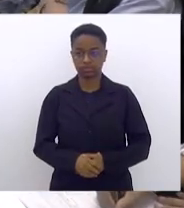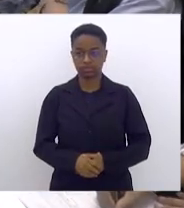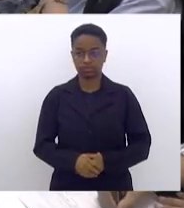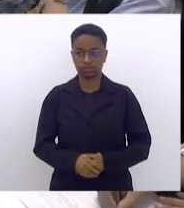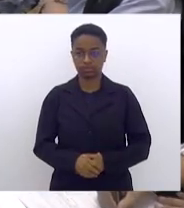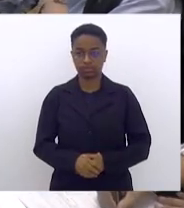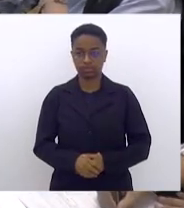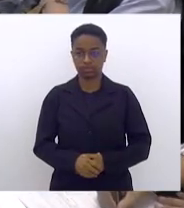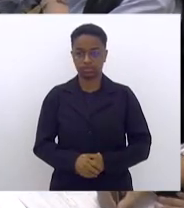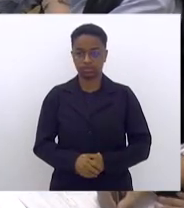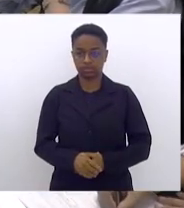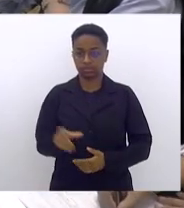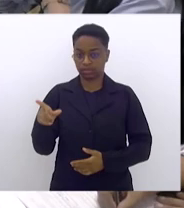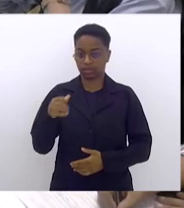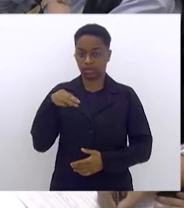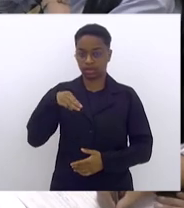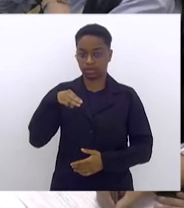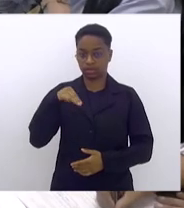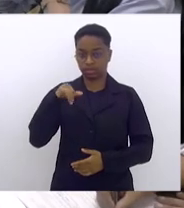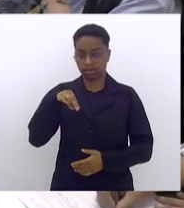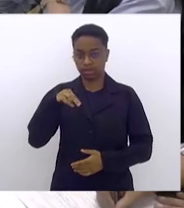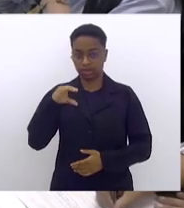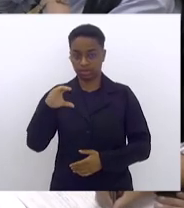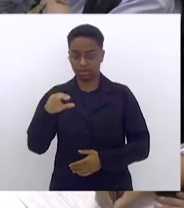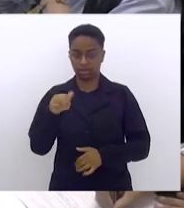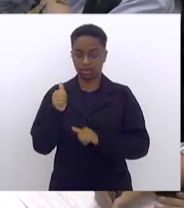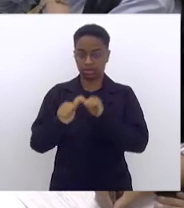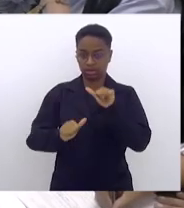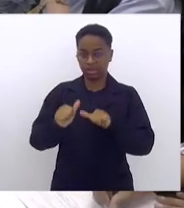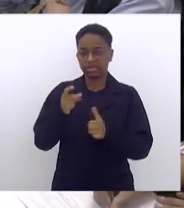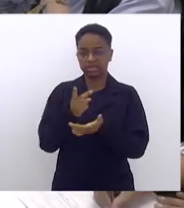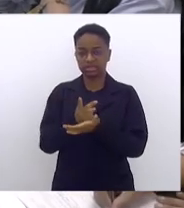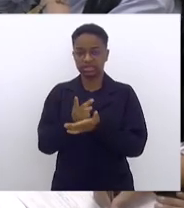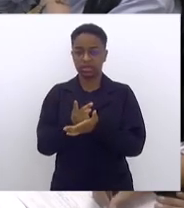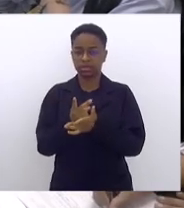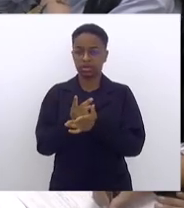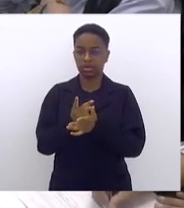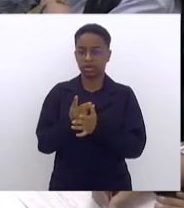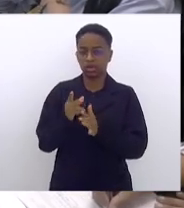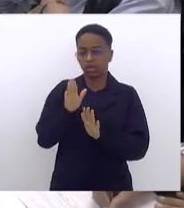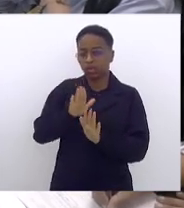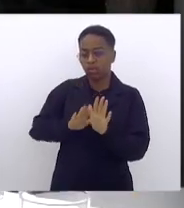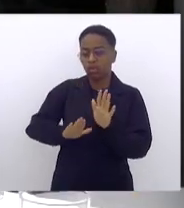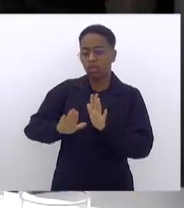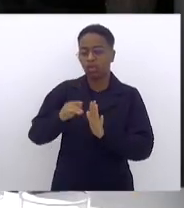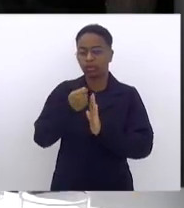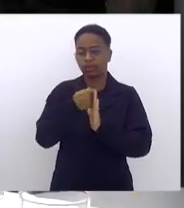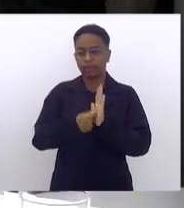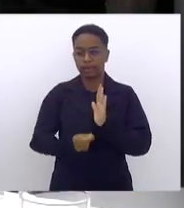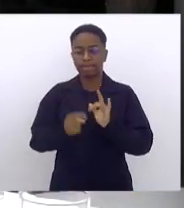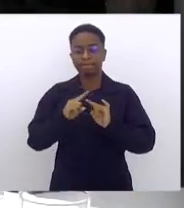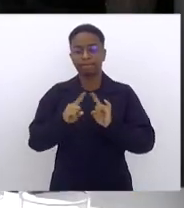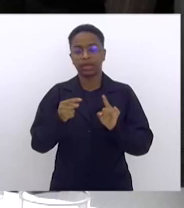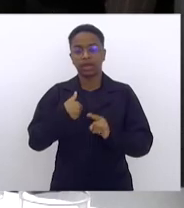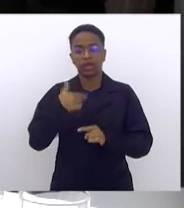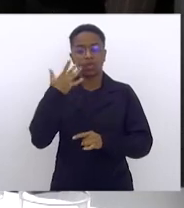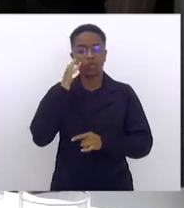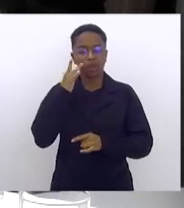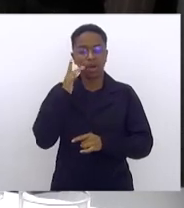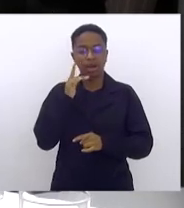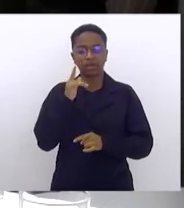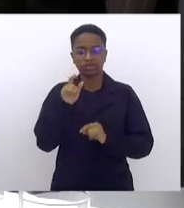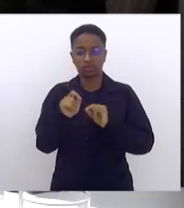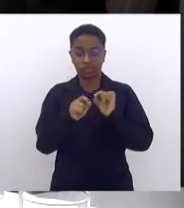Com a análise do deputado Mink, que é sempre muito cuidadoso no texto, eu acho que o que traz muita